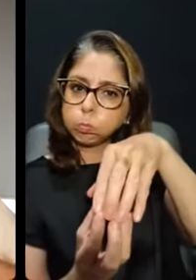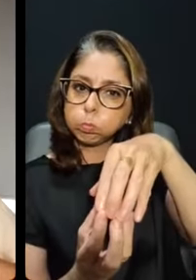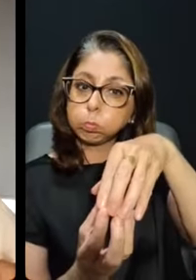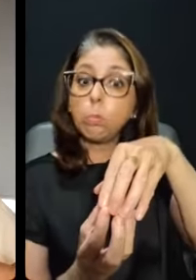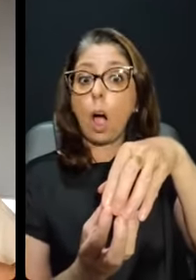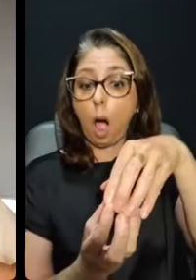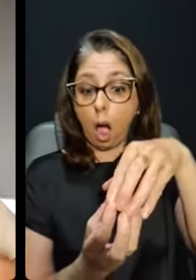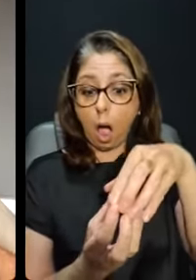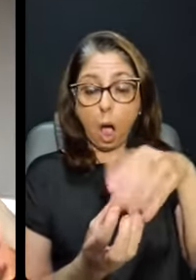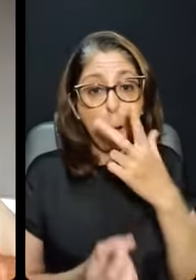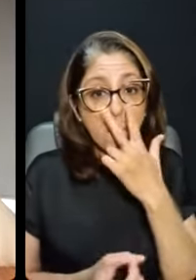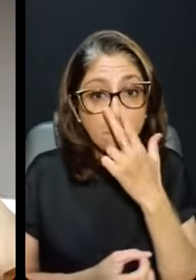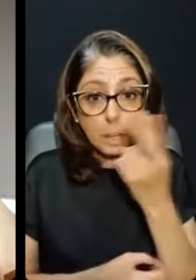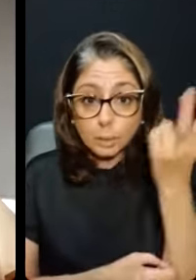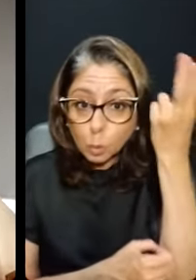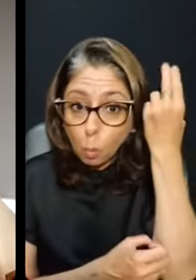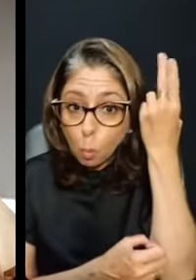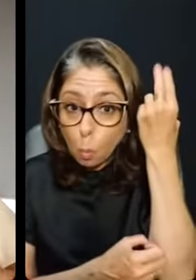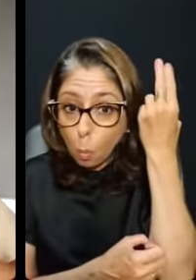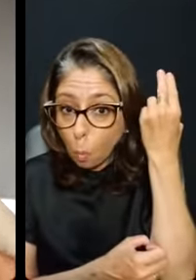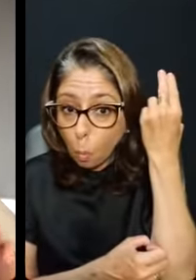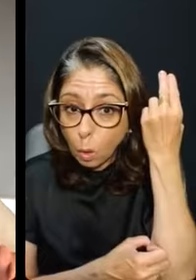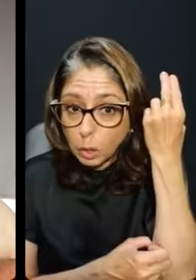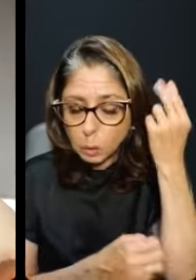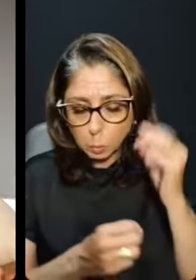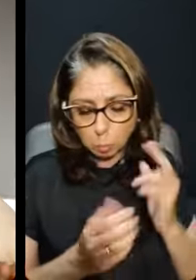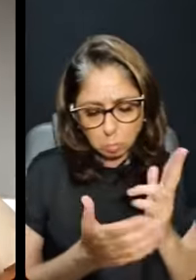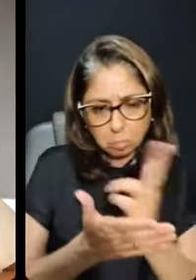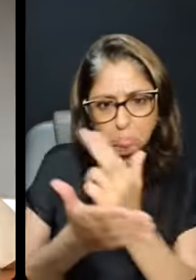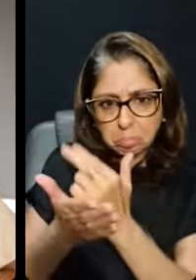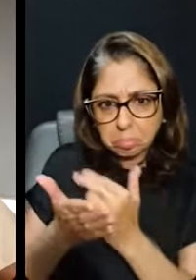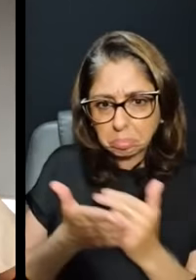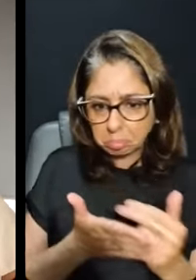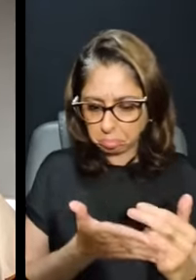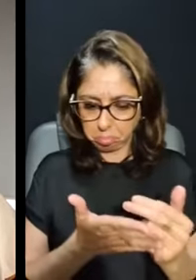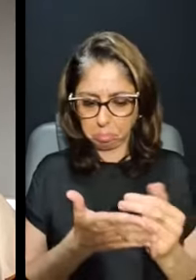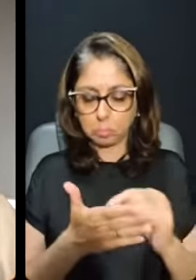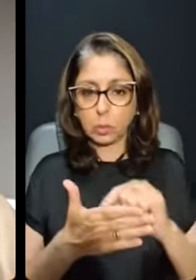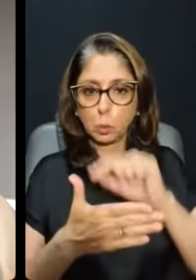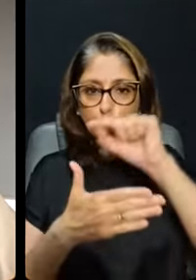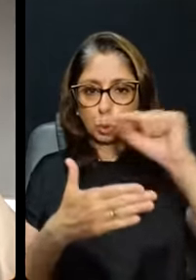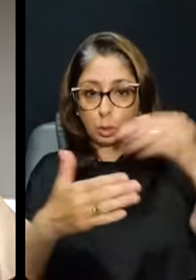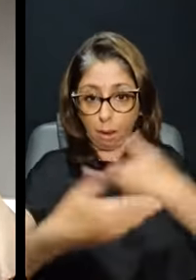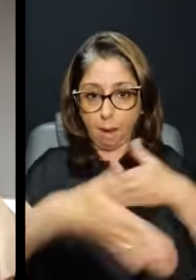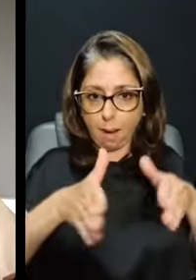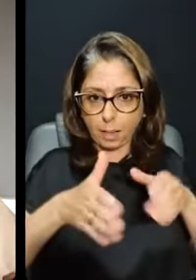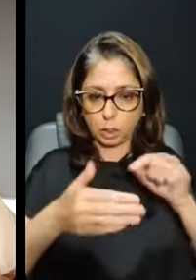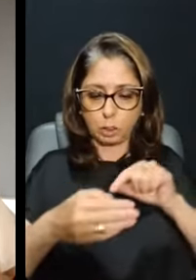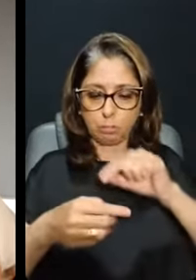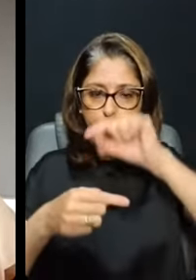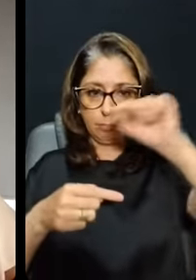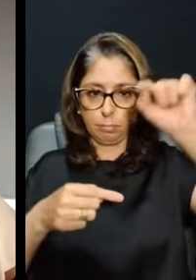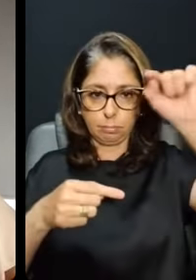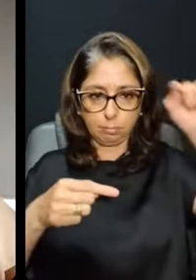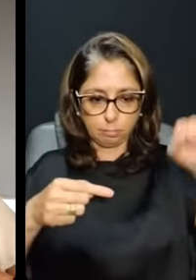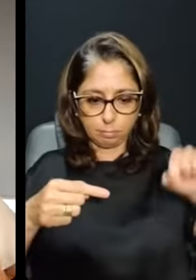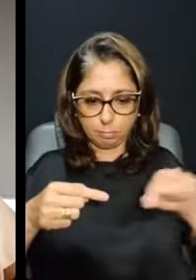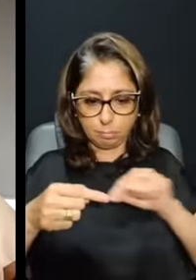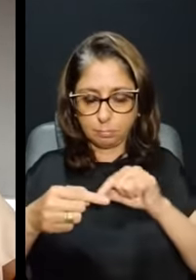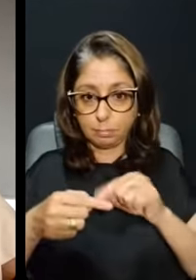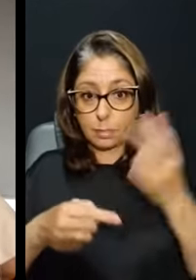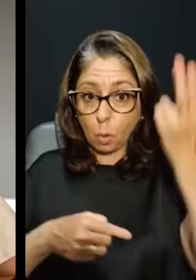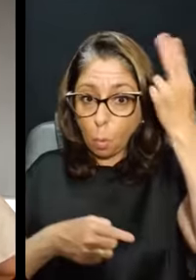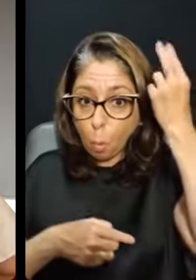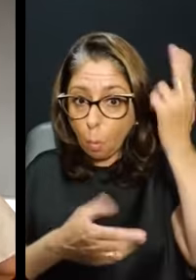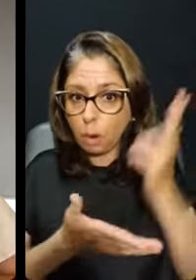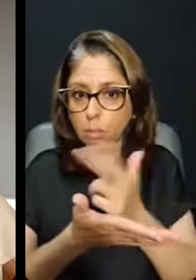coelhinho. Se uma pessoa cega toca essa caixa, ela consegue saber que ali dentro tem um coelhinho. Mas existem várias caixas e várias